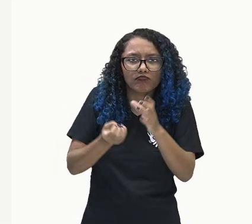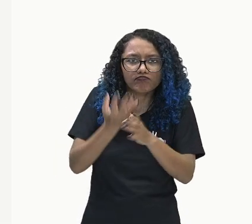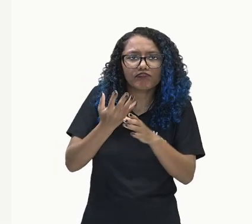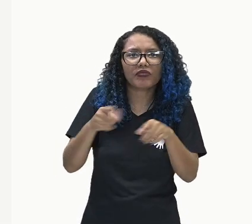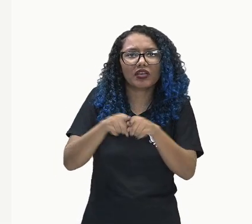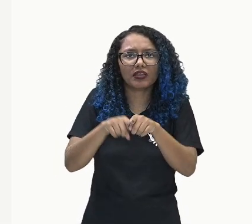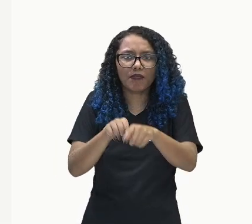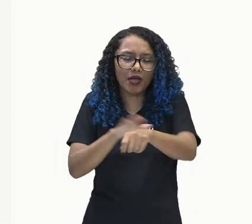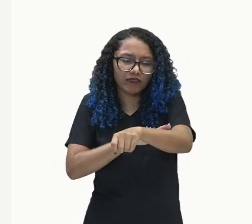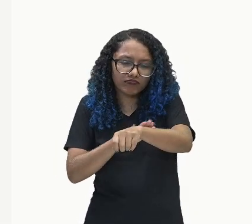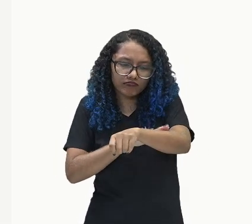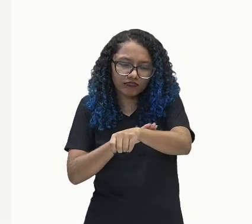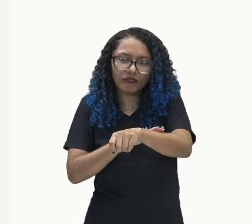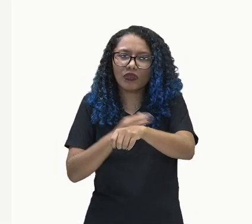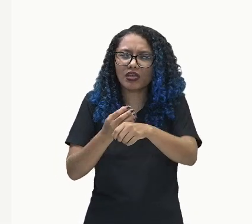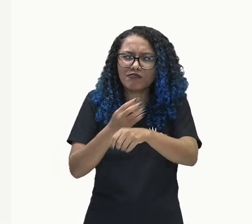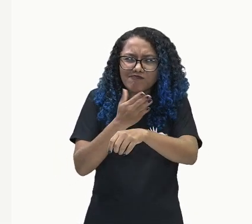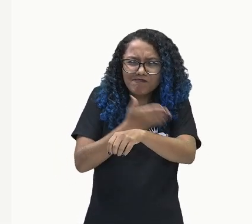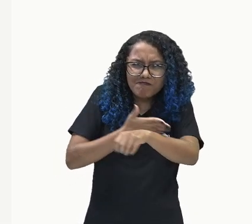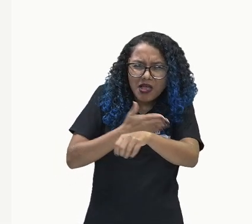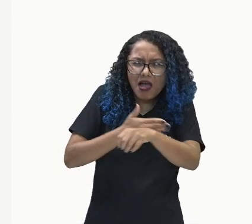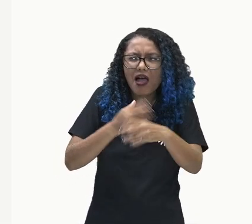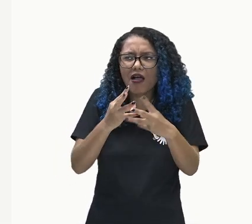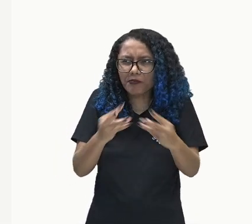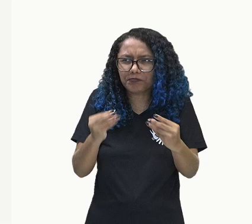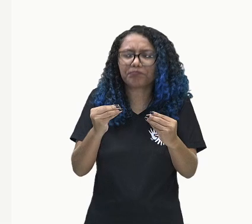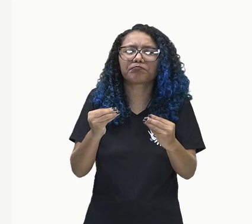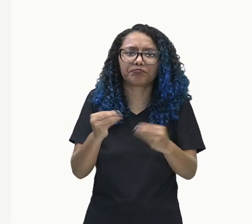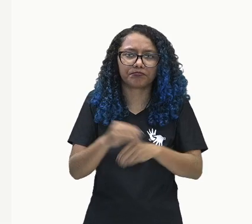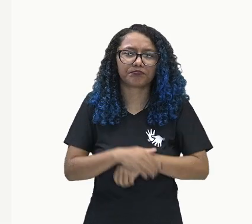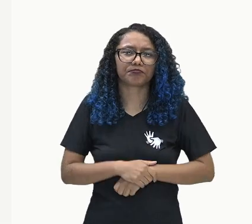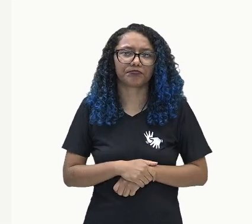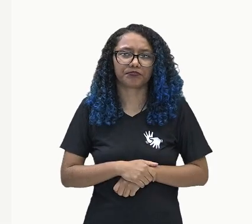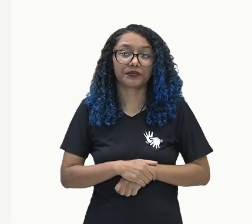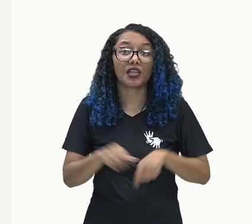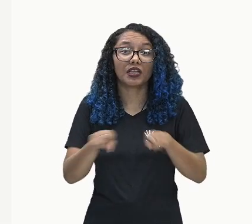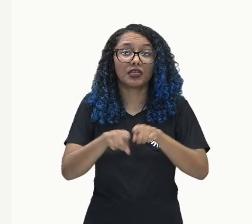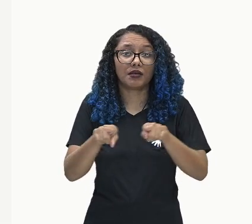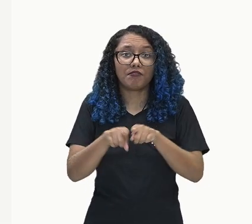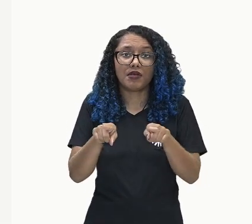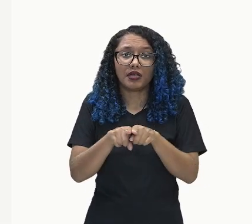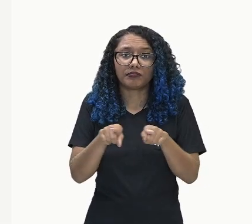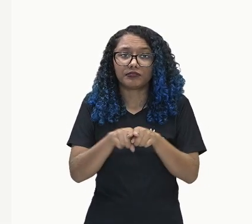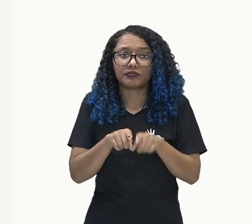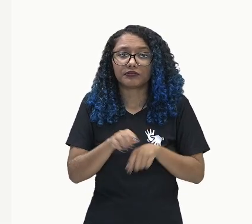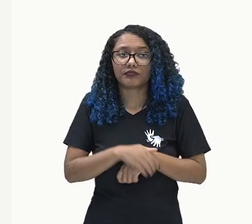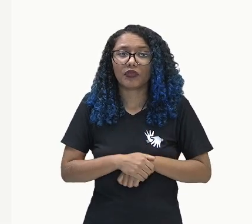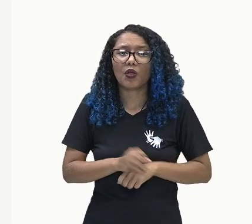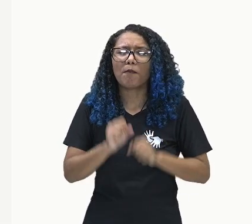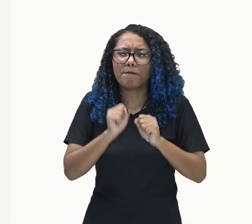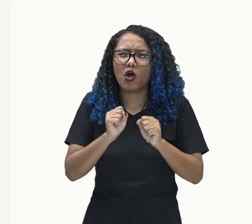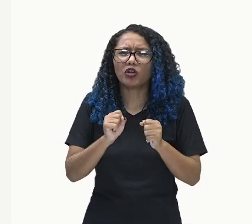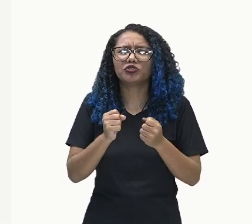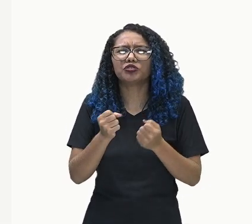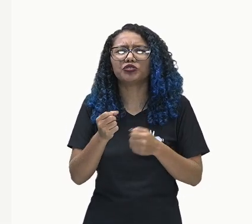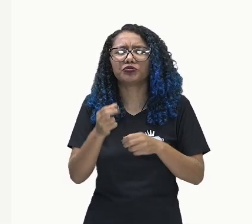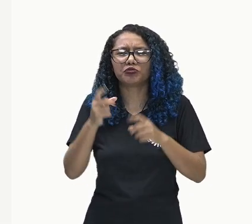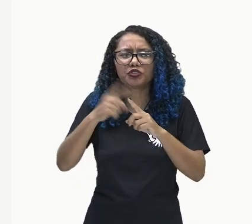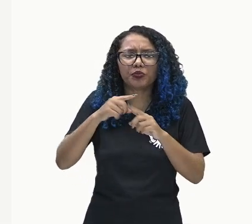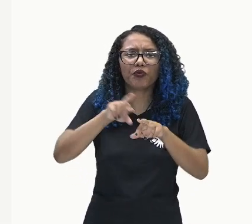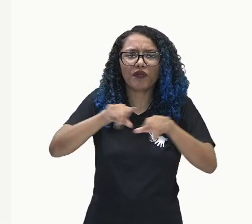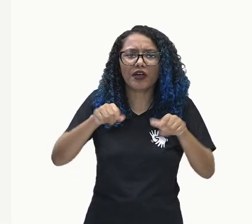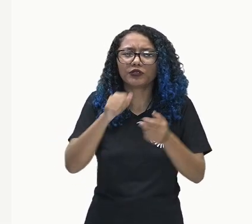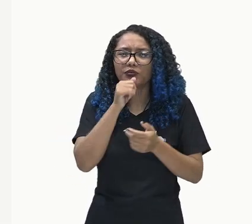tecidos danificados no corpo humano. Além disso, elas podem ser obtidas de diversas fontes, como